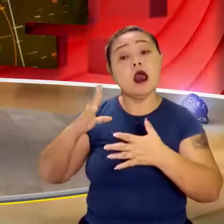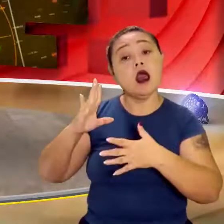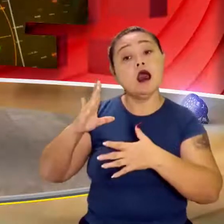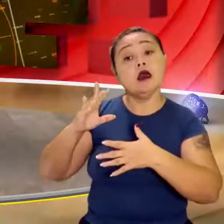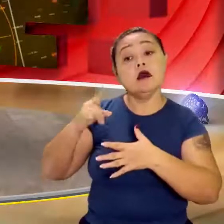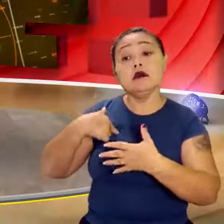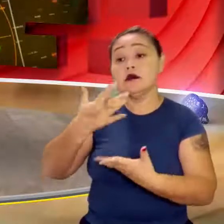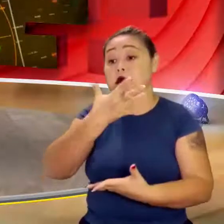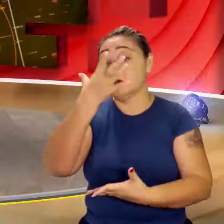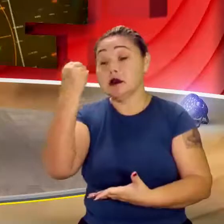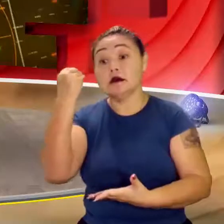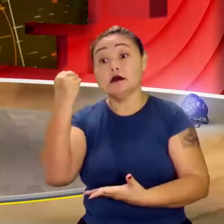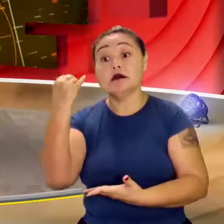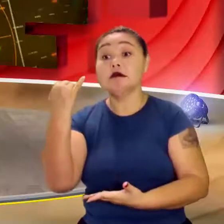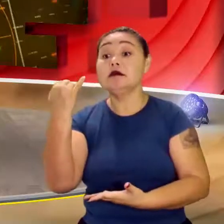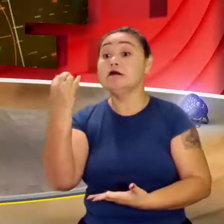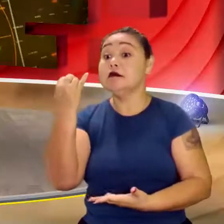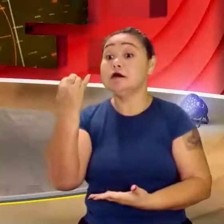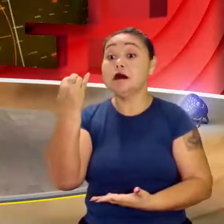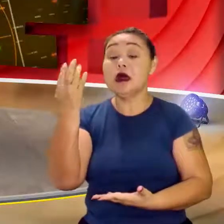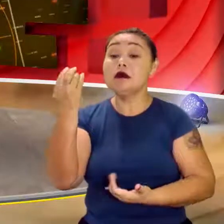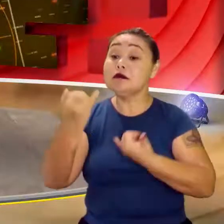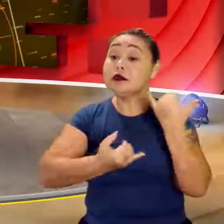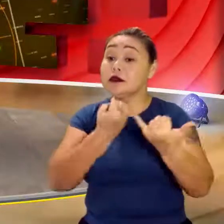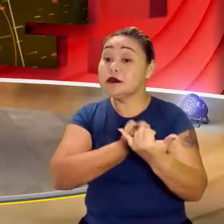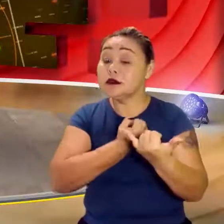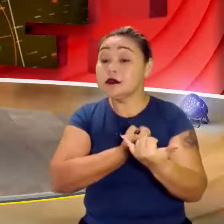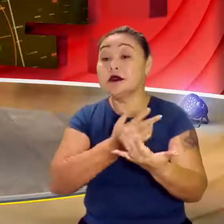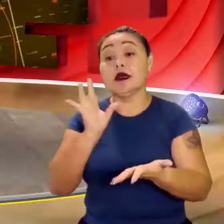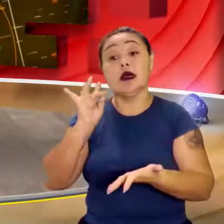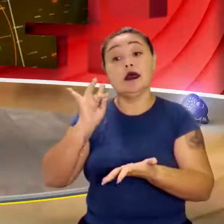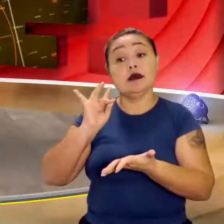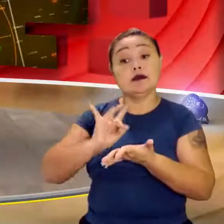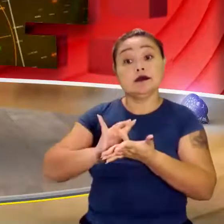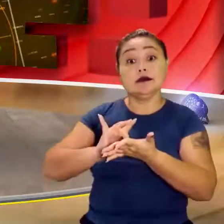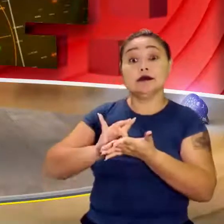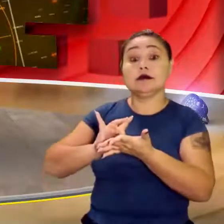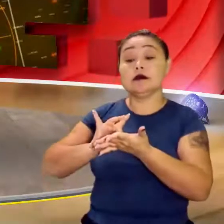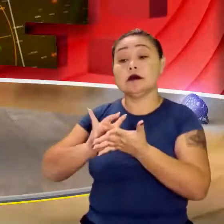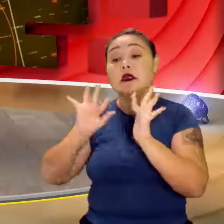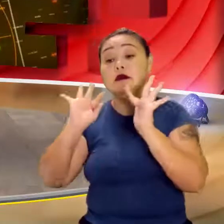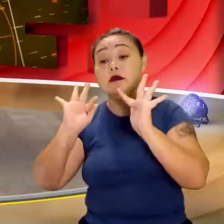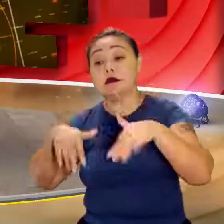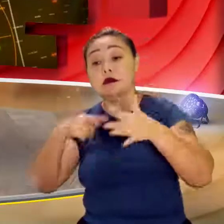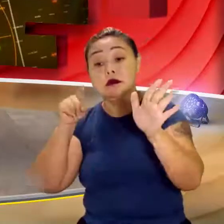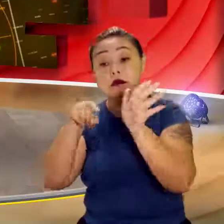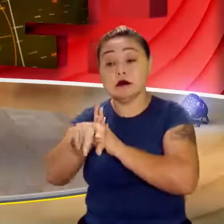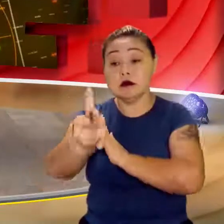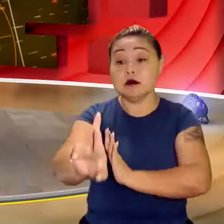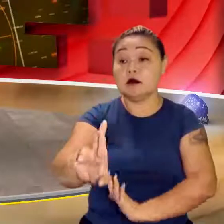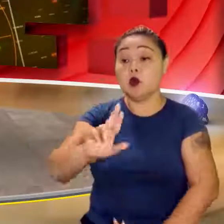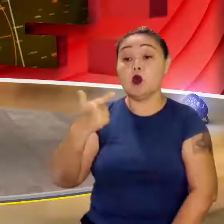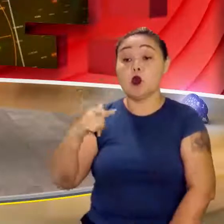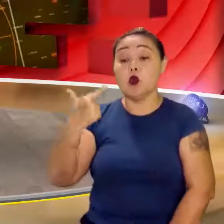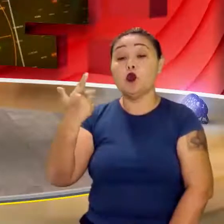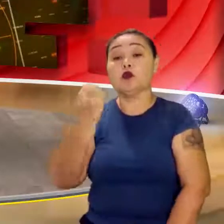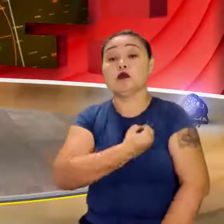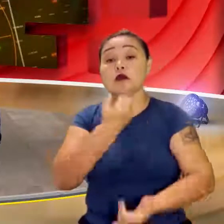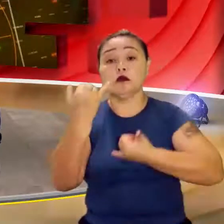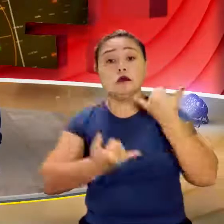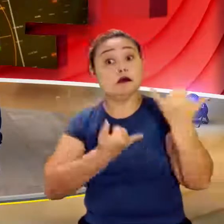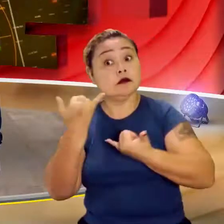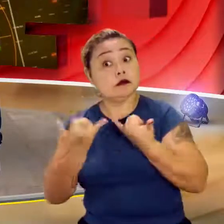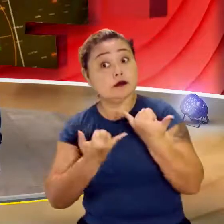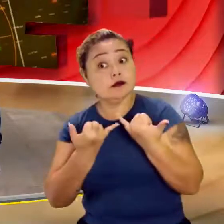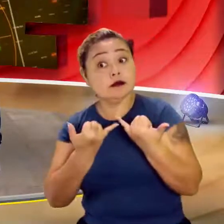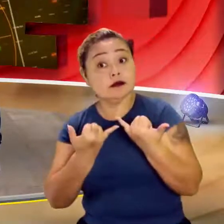nós até esquecemos do Brincando com os Números. Verdade! Mas... Finalizamos com um quiz aí e não tivemos Brincando com os Números. Se bem